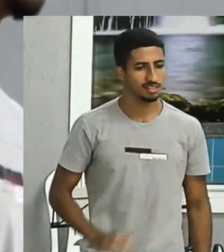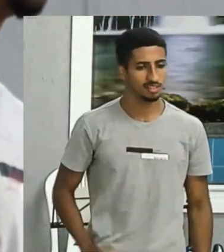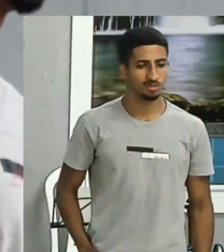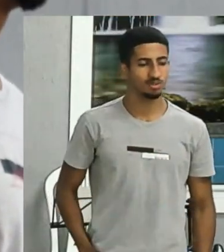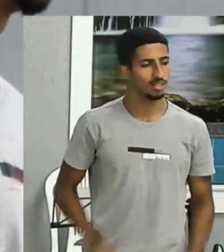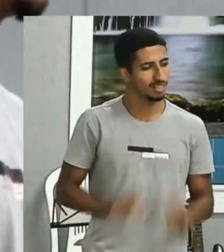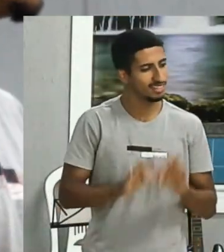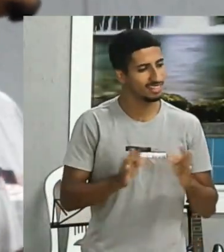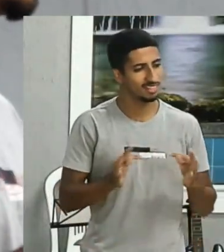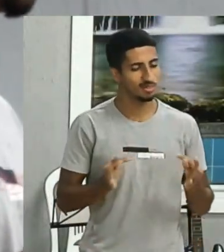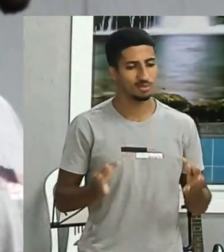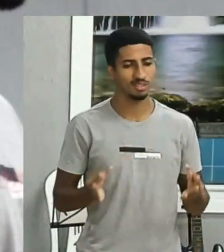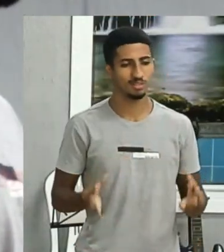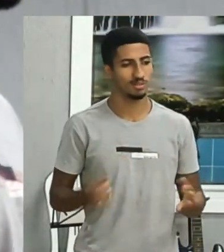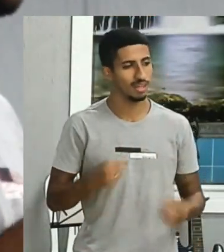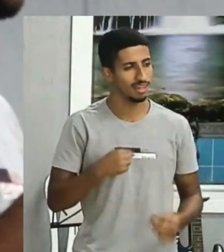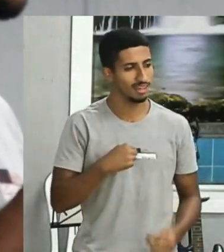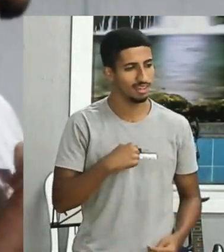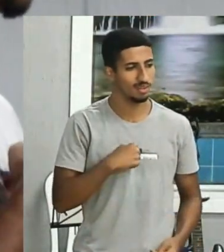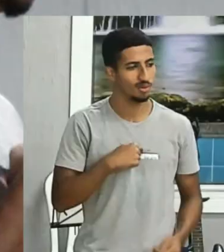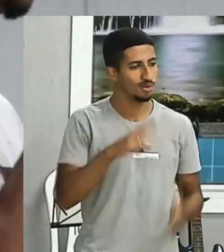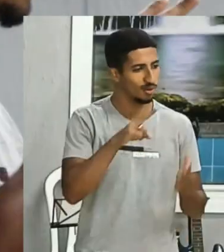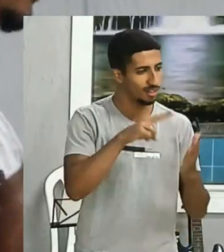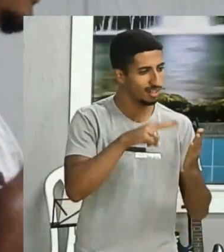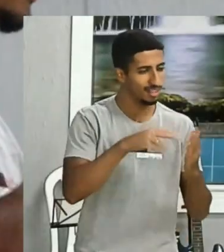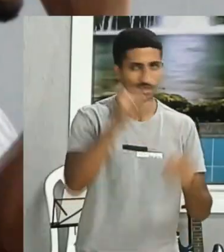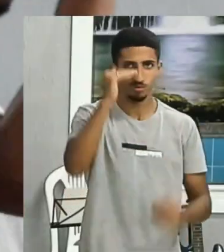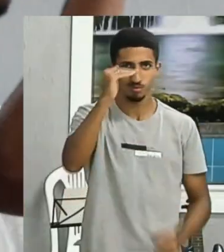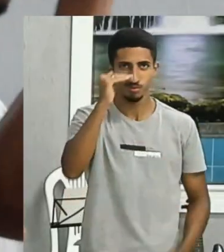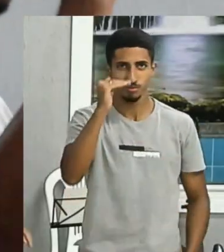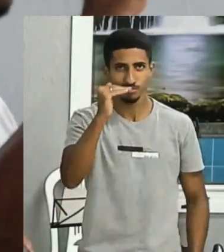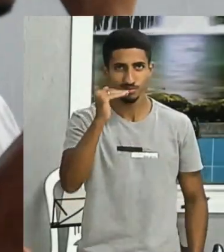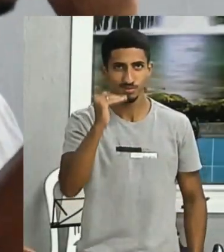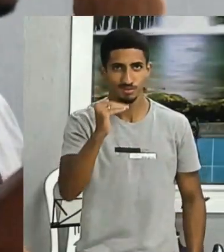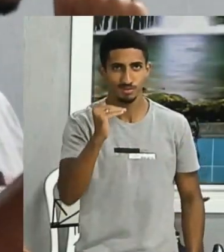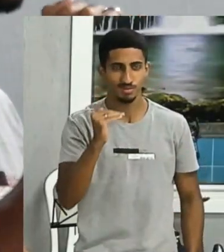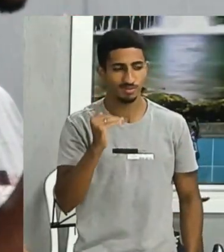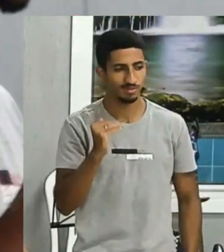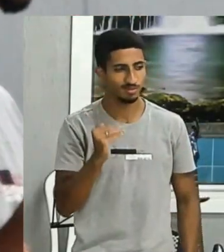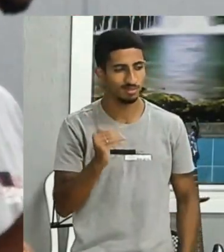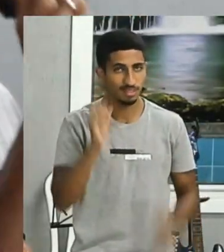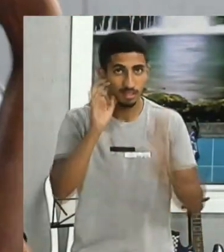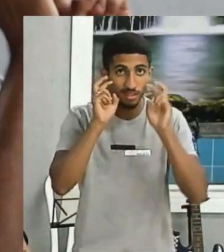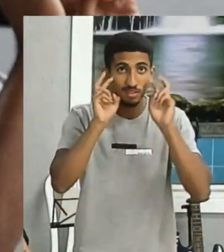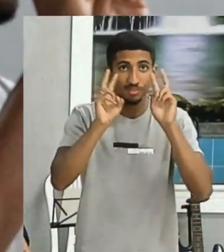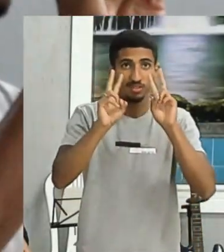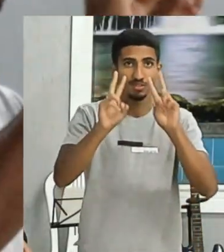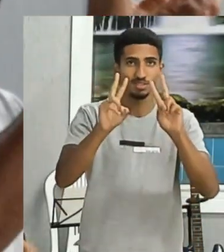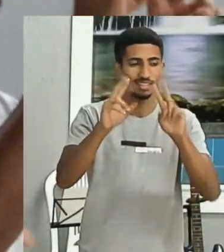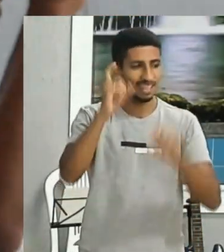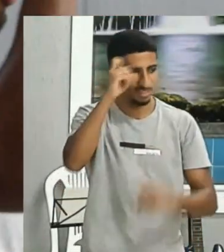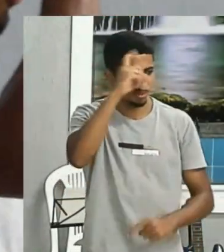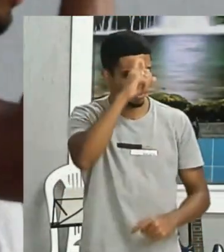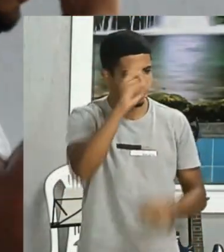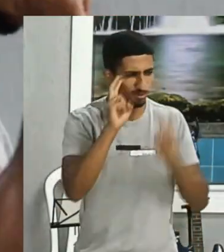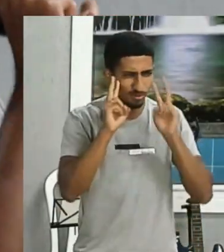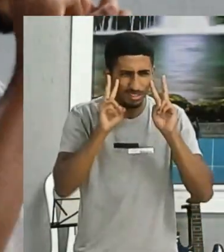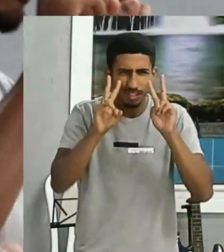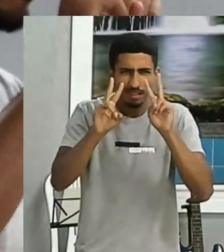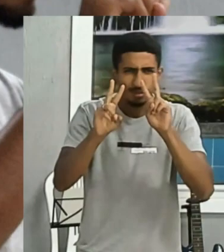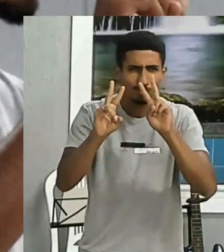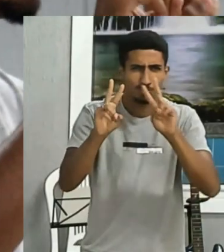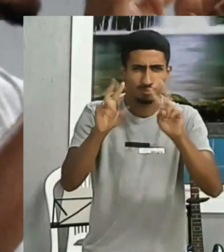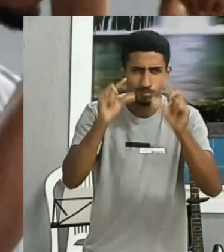que eu vou ler uma por uma, tá? Cada uma dessas visões. Eu sei que é difícil enxergar, mas não resisti à